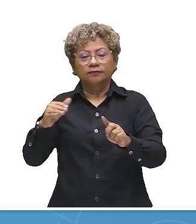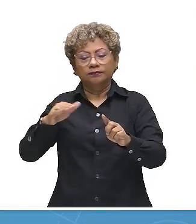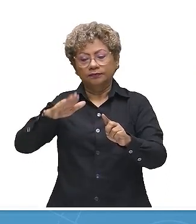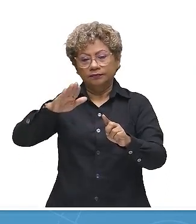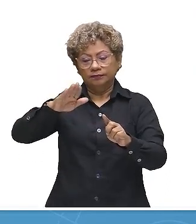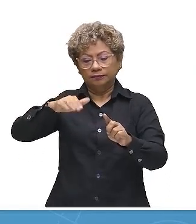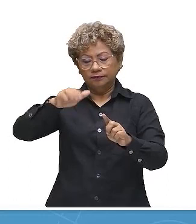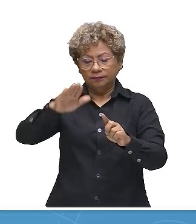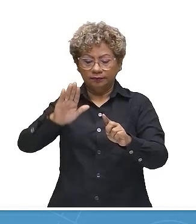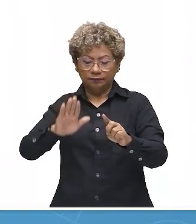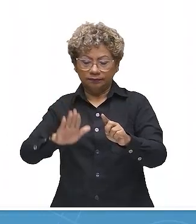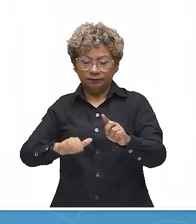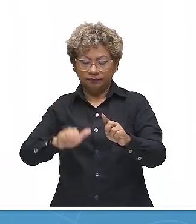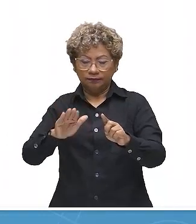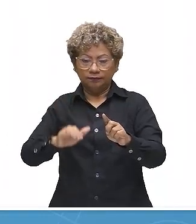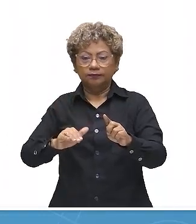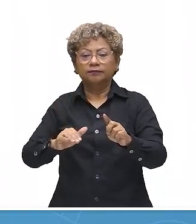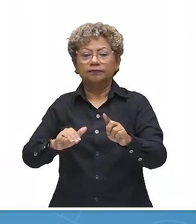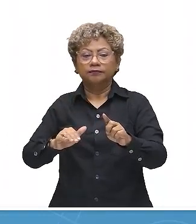2 partes,